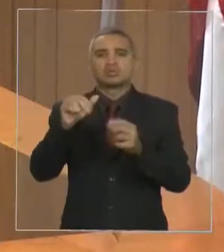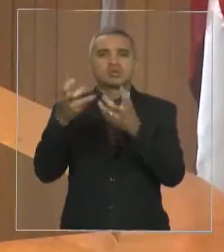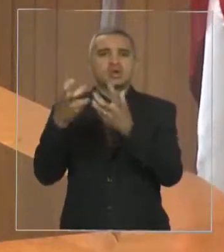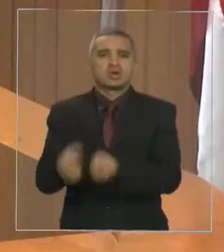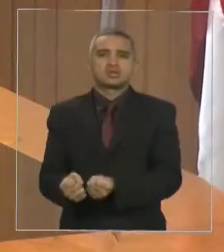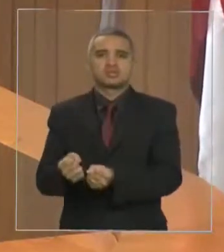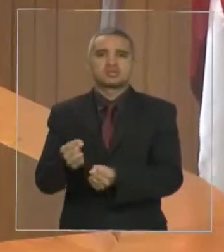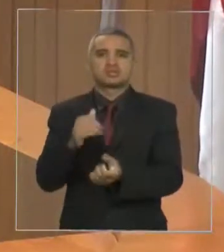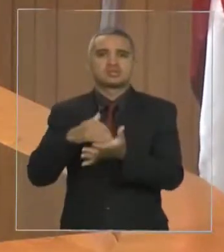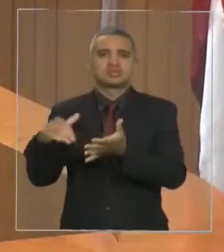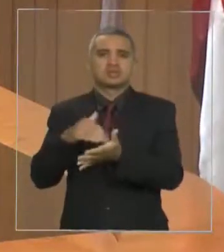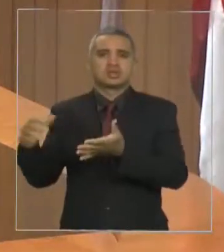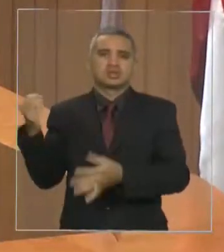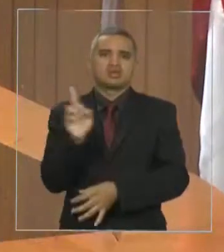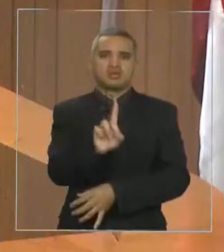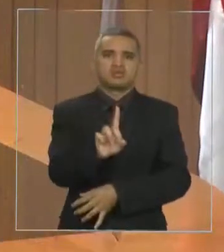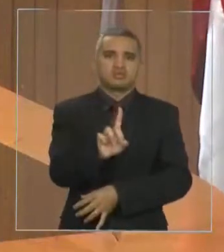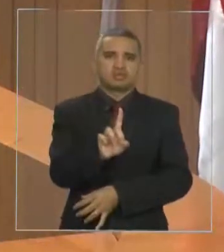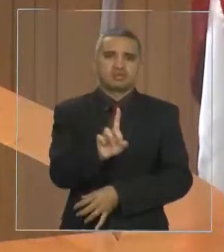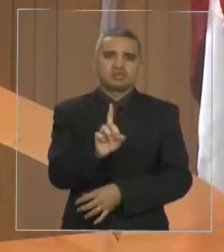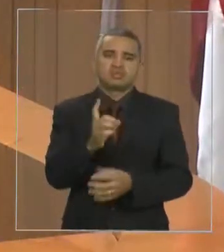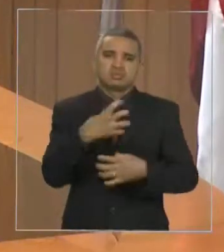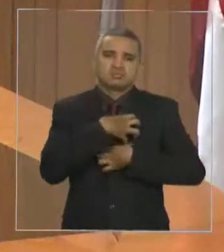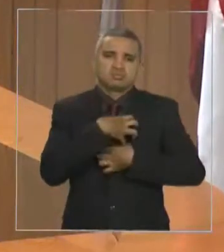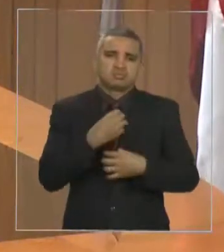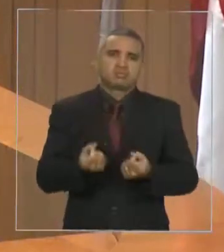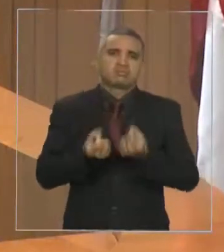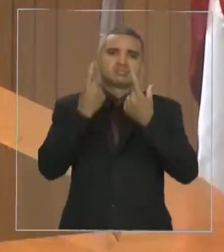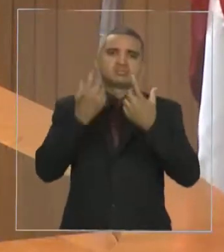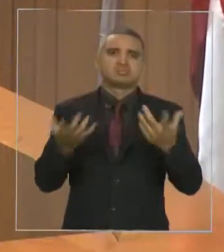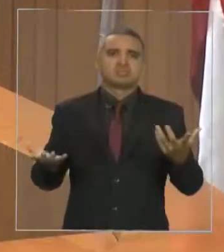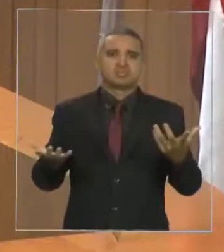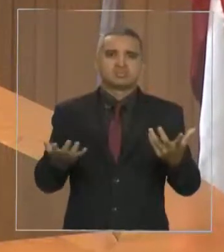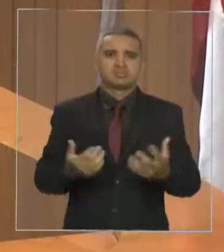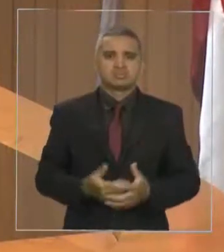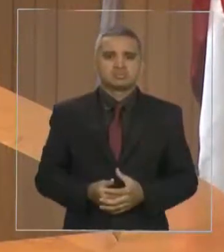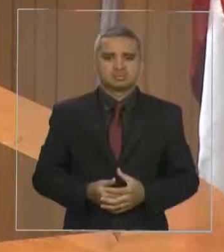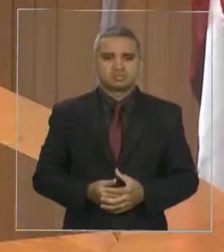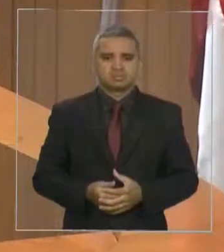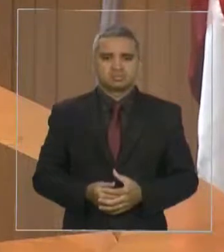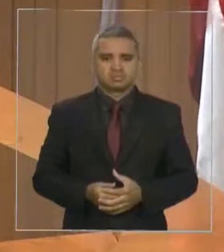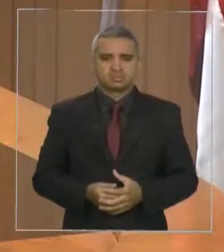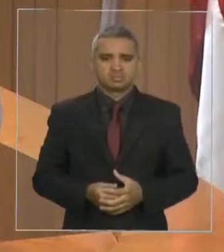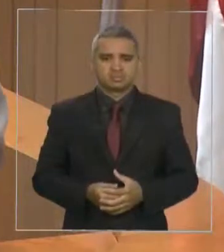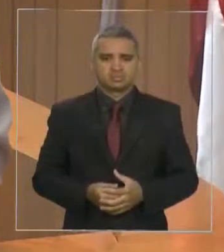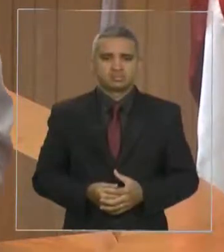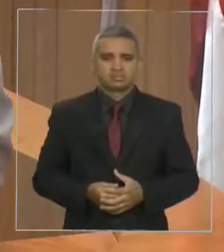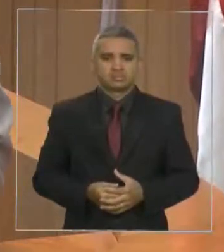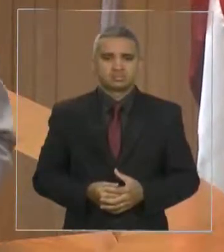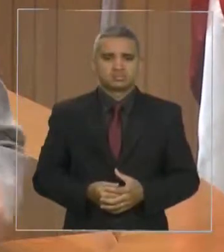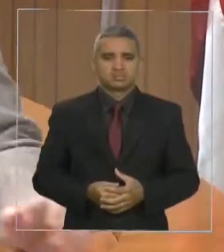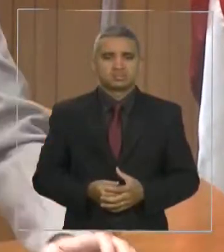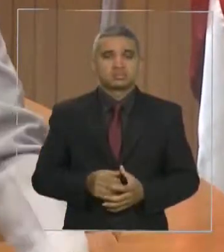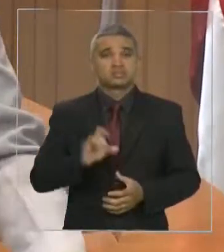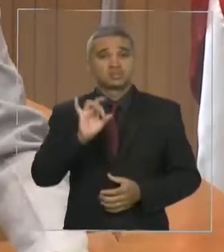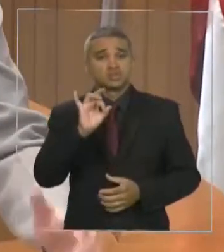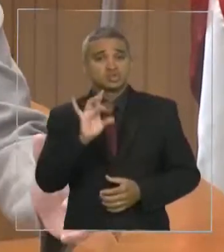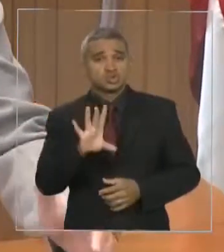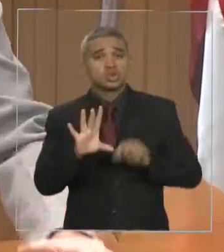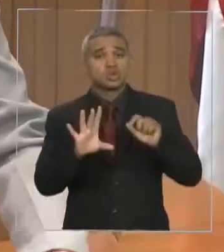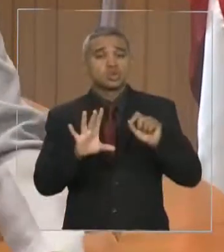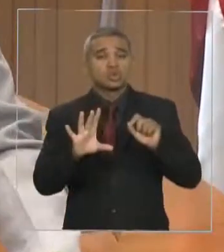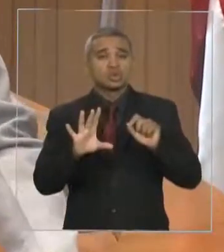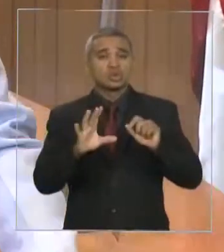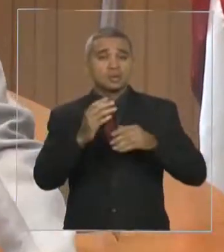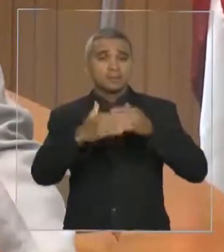secretário para cá. Isso é o maior absurdo que se encontra. Eu quero saber, o progresso só chega, meu amigo, onde